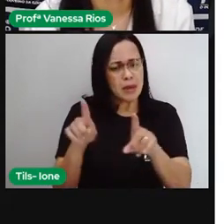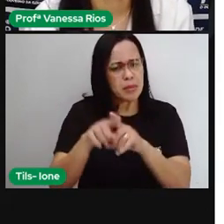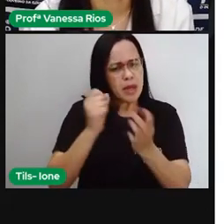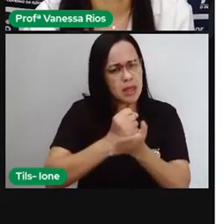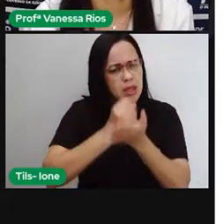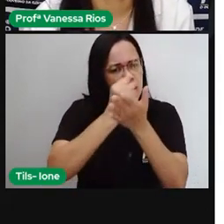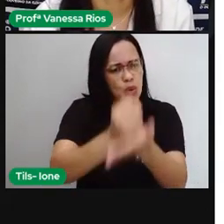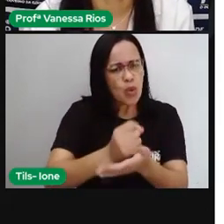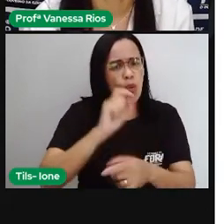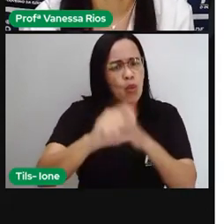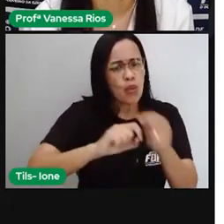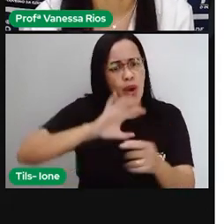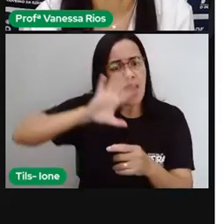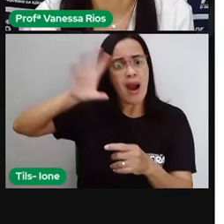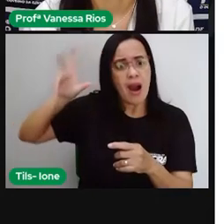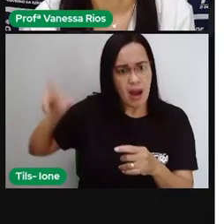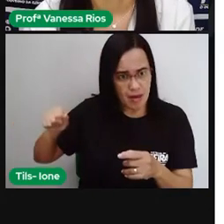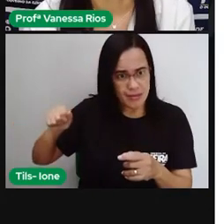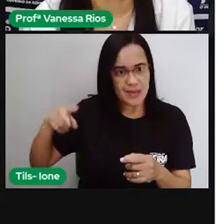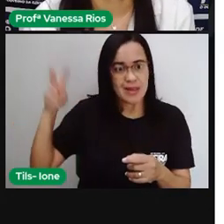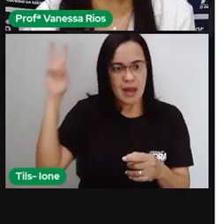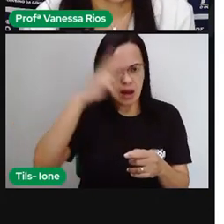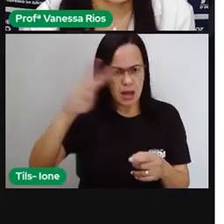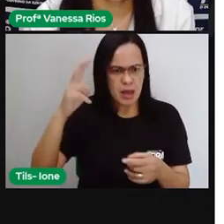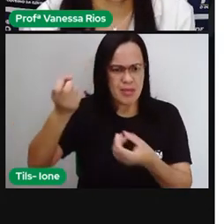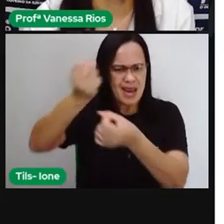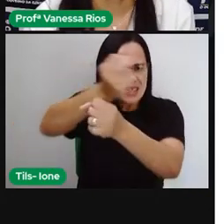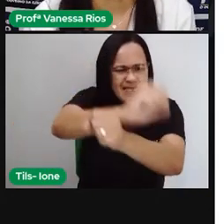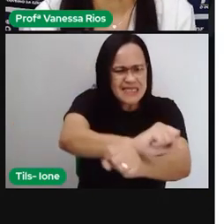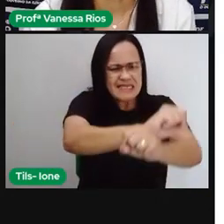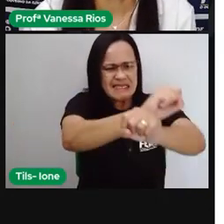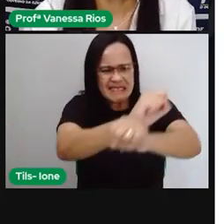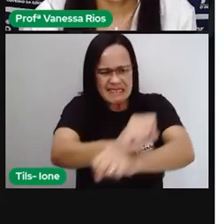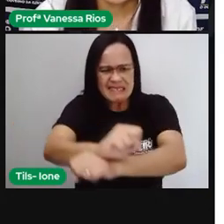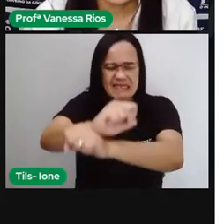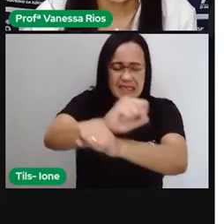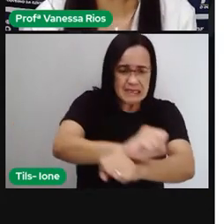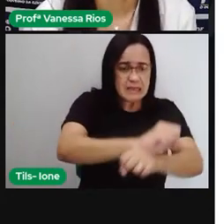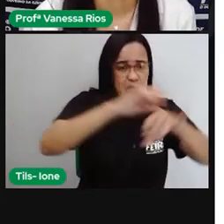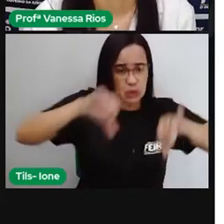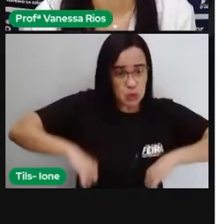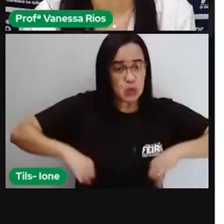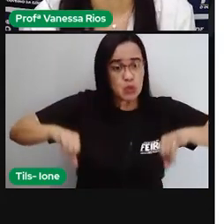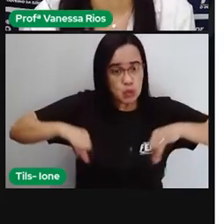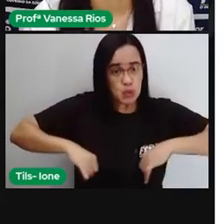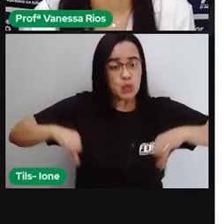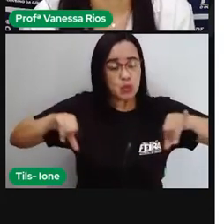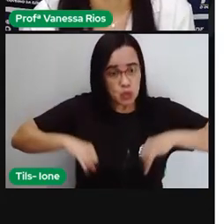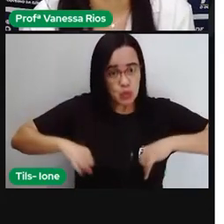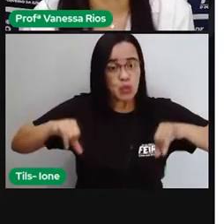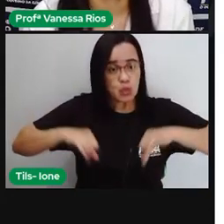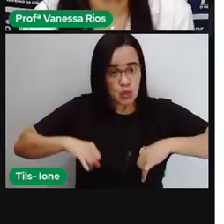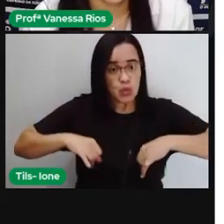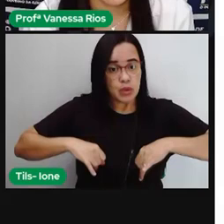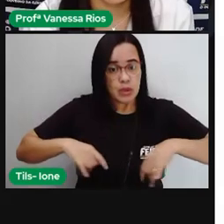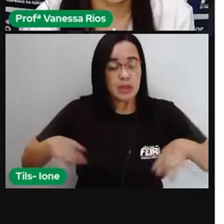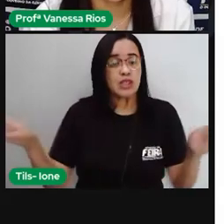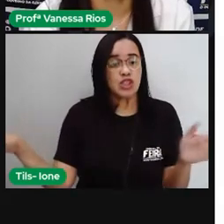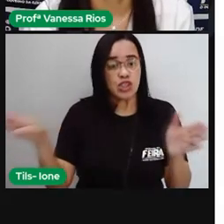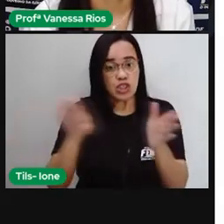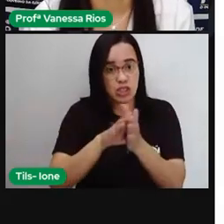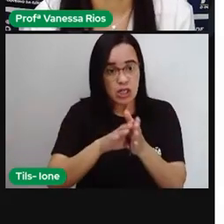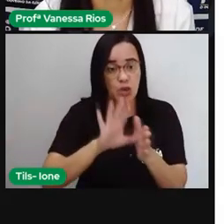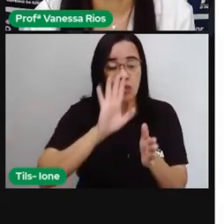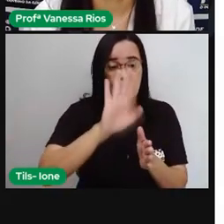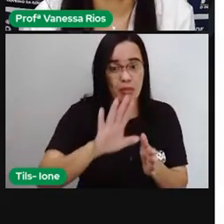foram trazidos aí contra a vontade lá da África, que também vieram de diversas partes da